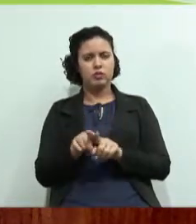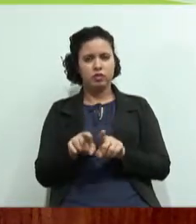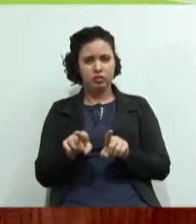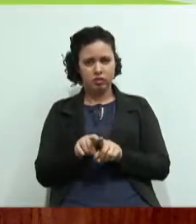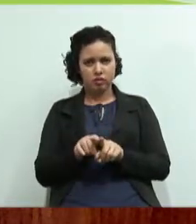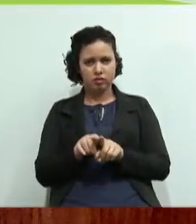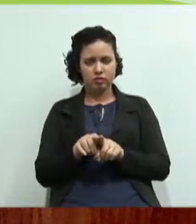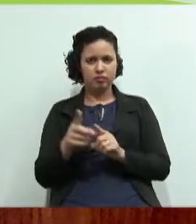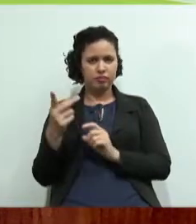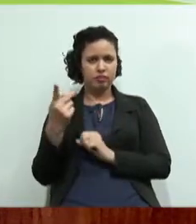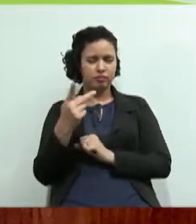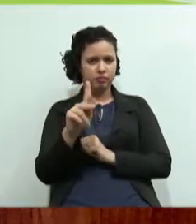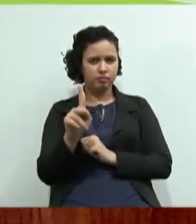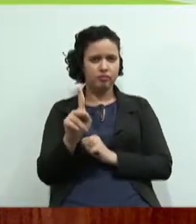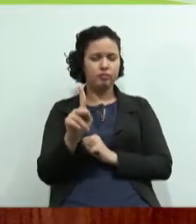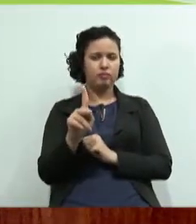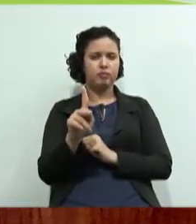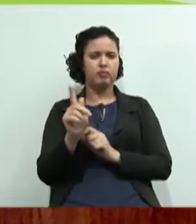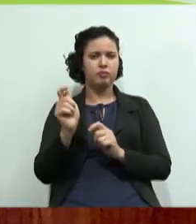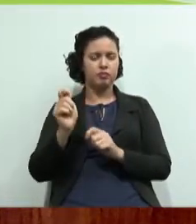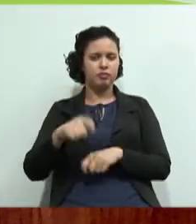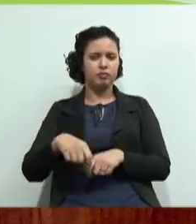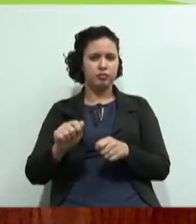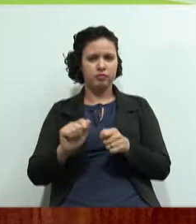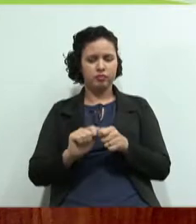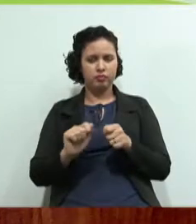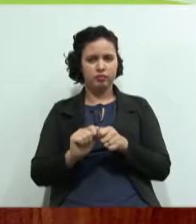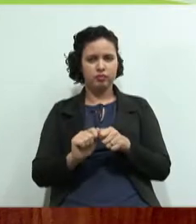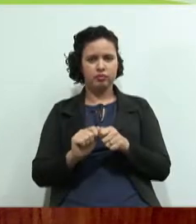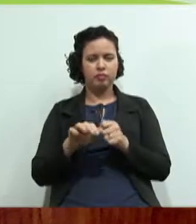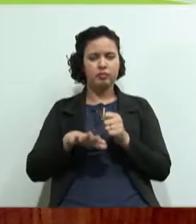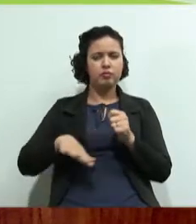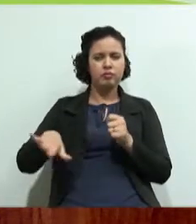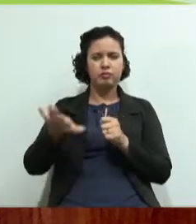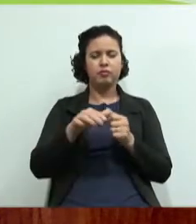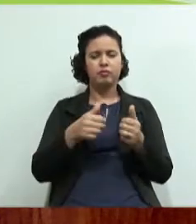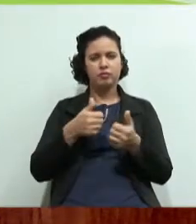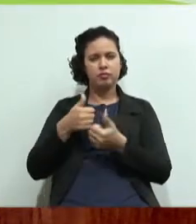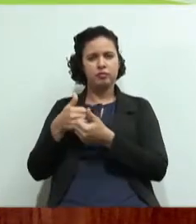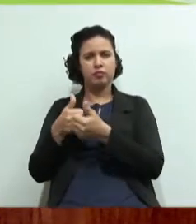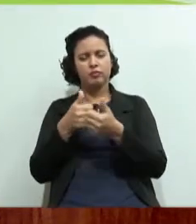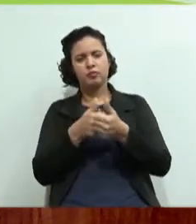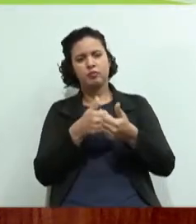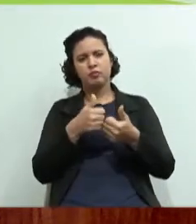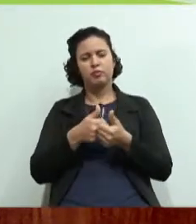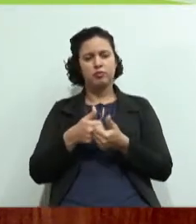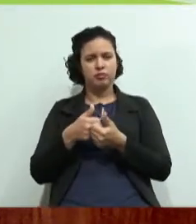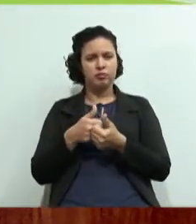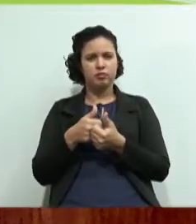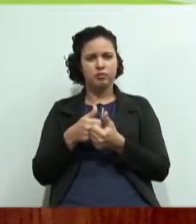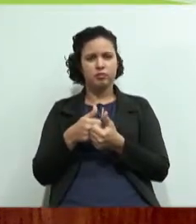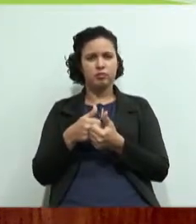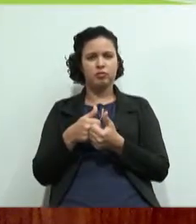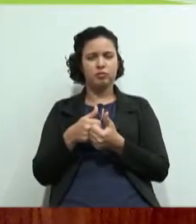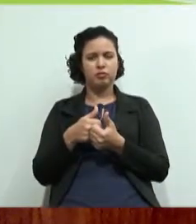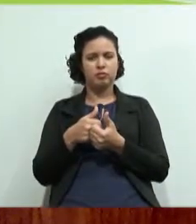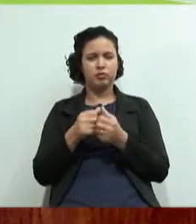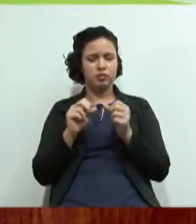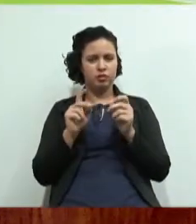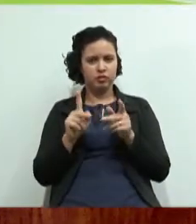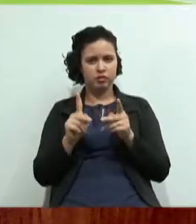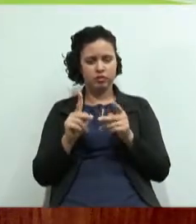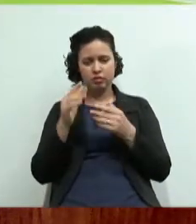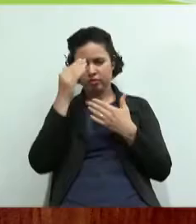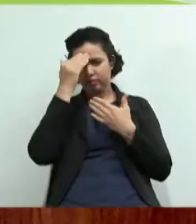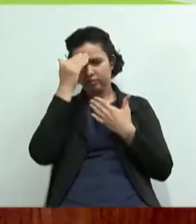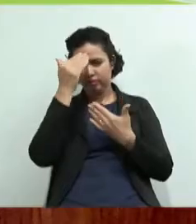que vocês têm condições de fazer na região, na aptidão de cada ponto onde vocês residem, ok?